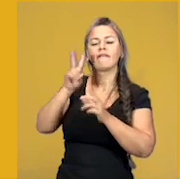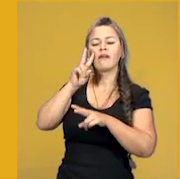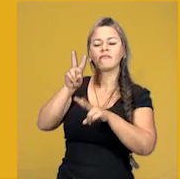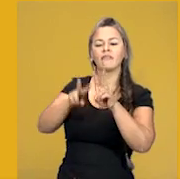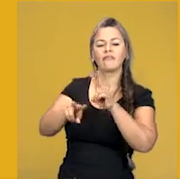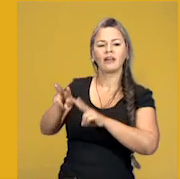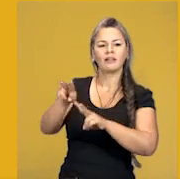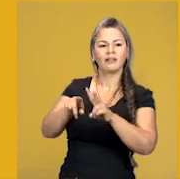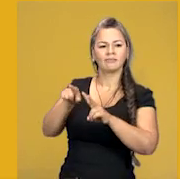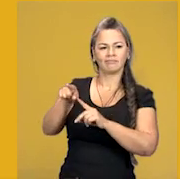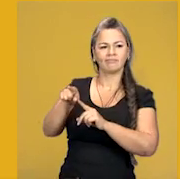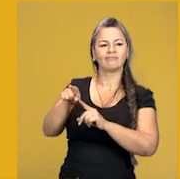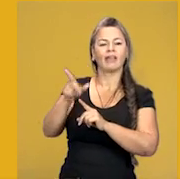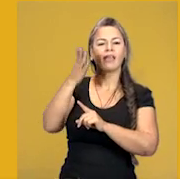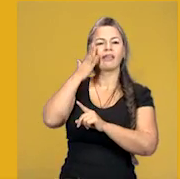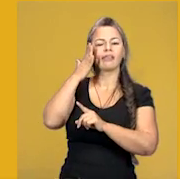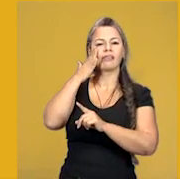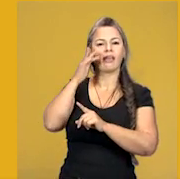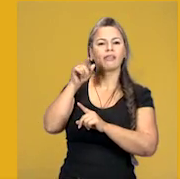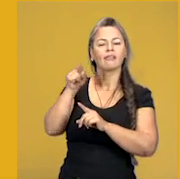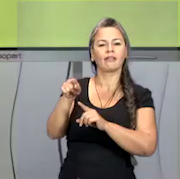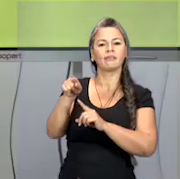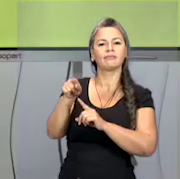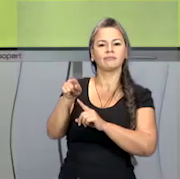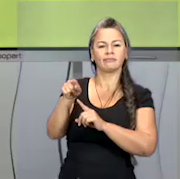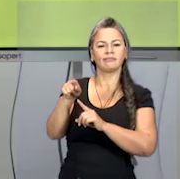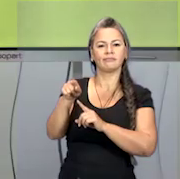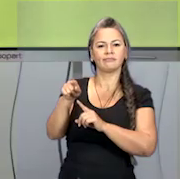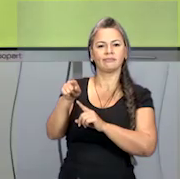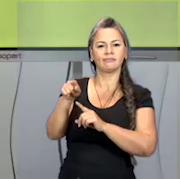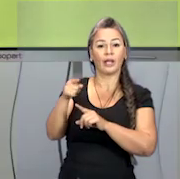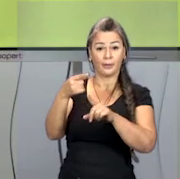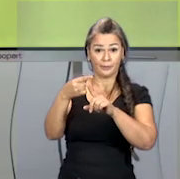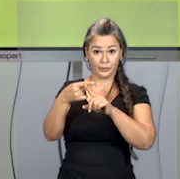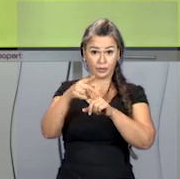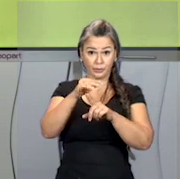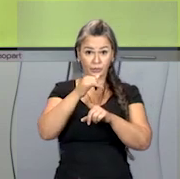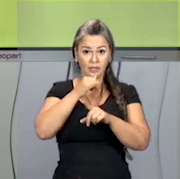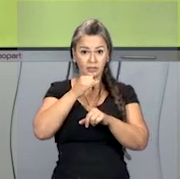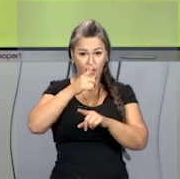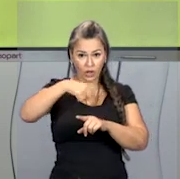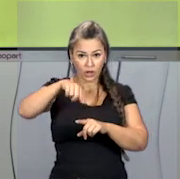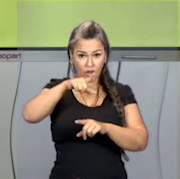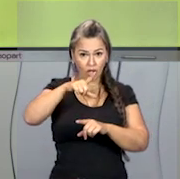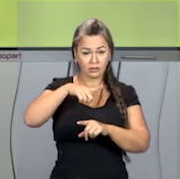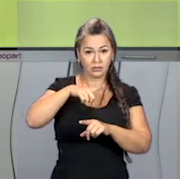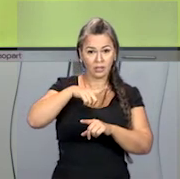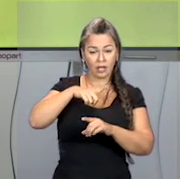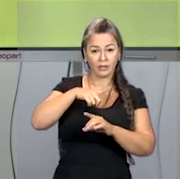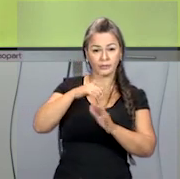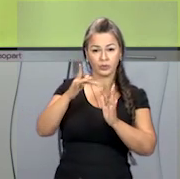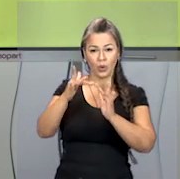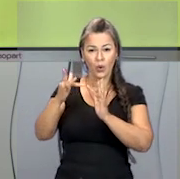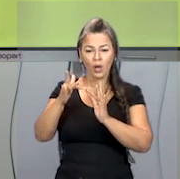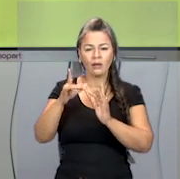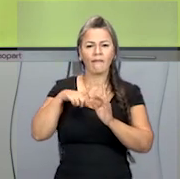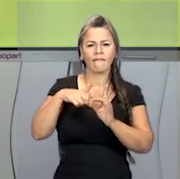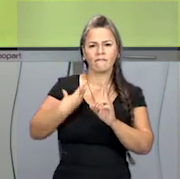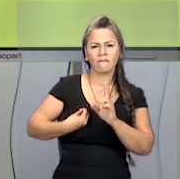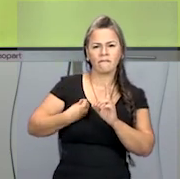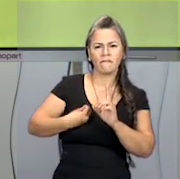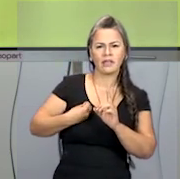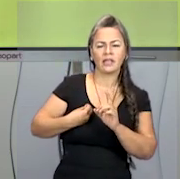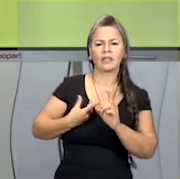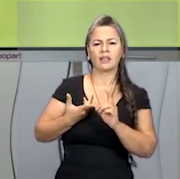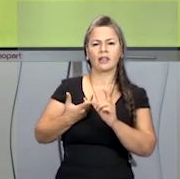mal classificado? Será que nós tratamos as pessoas marginais e, consequentemente, tratamos como criminosos aquelas pessoas